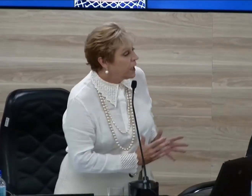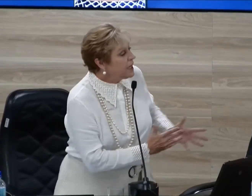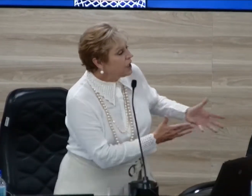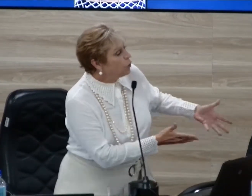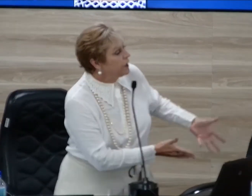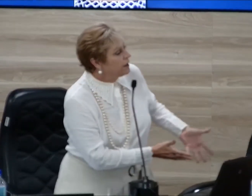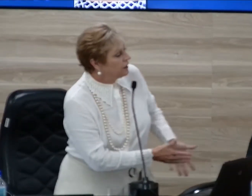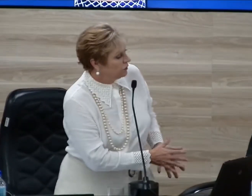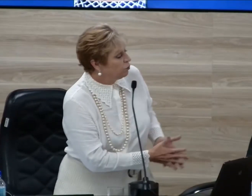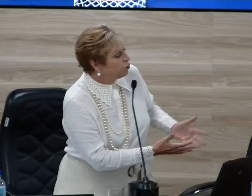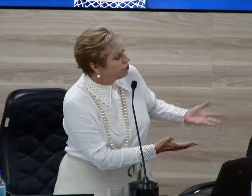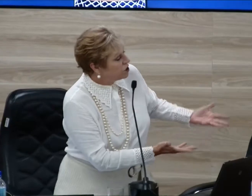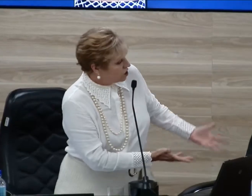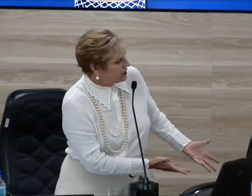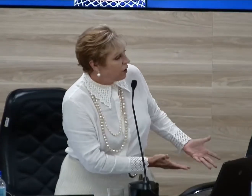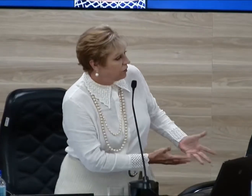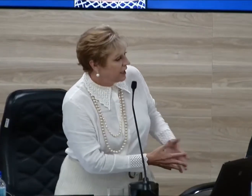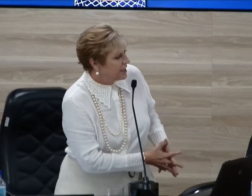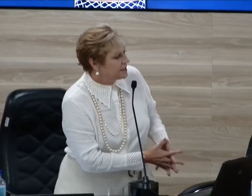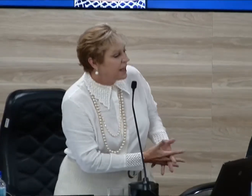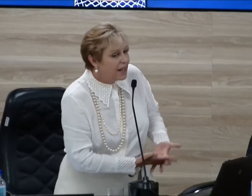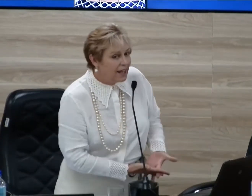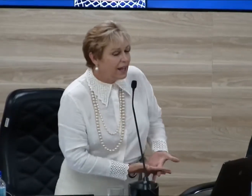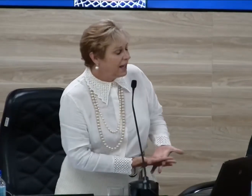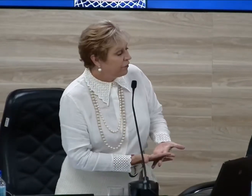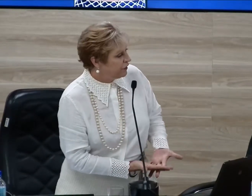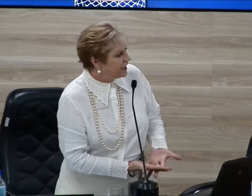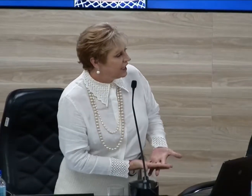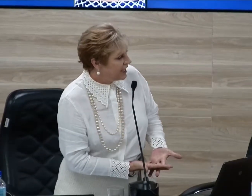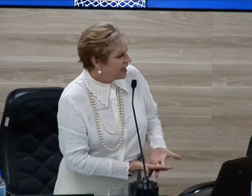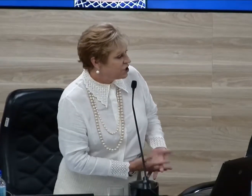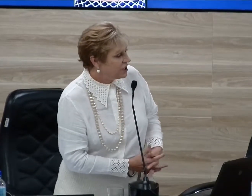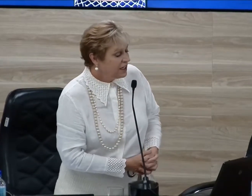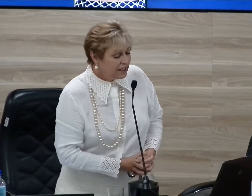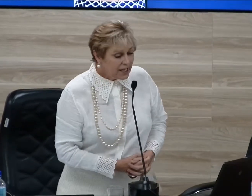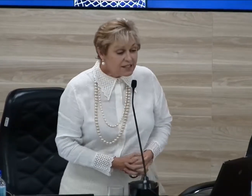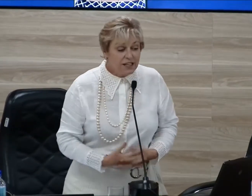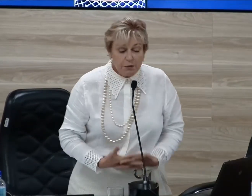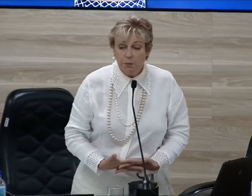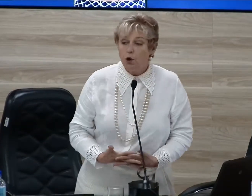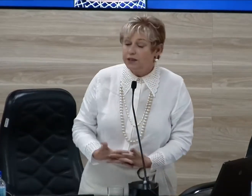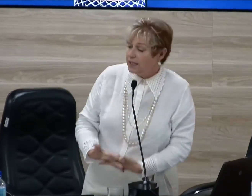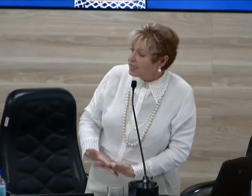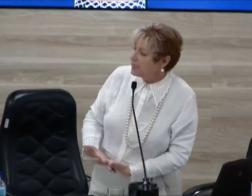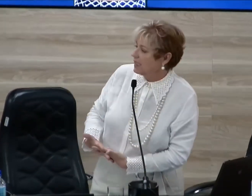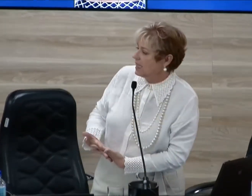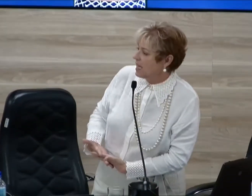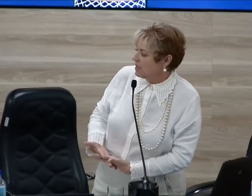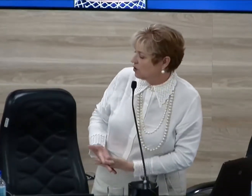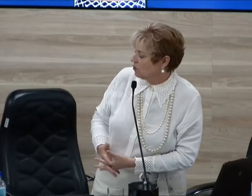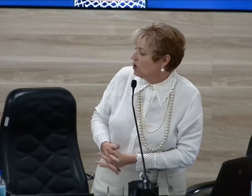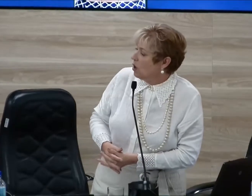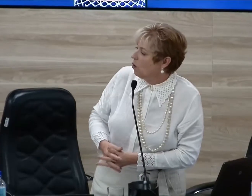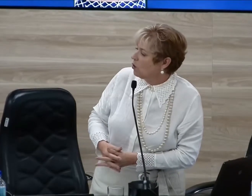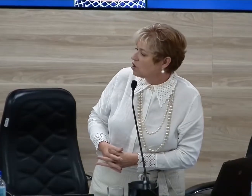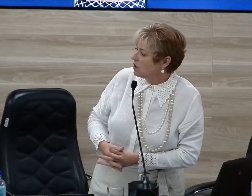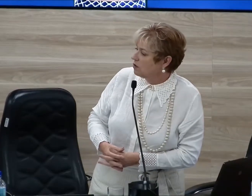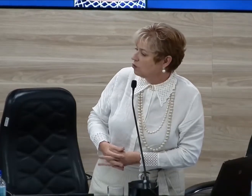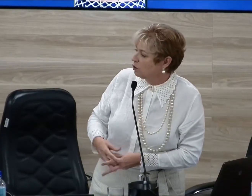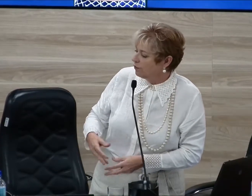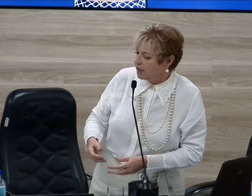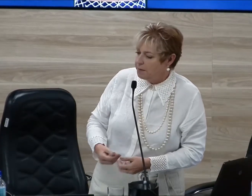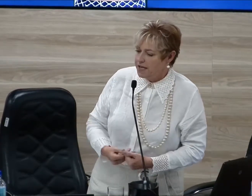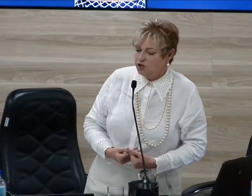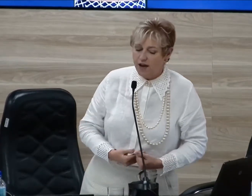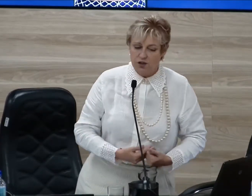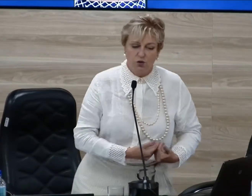sendo incluída no mundo digital. Essa é a finalidade e a extrema importância que é isso. Hoje